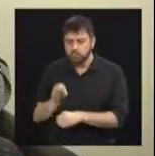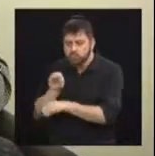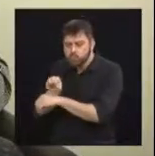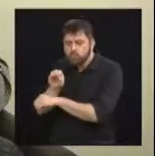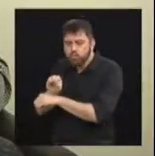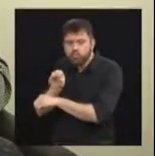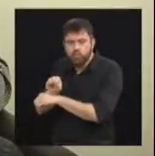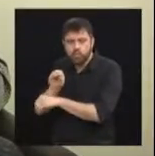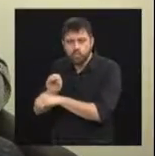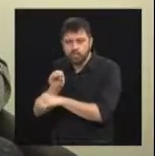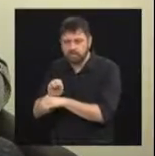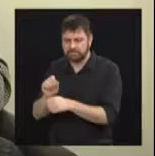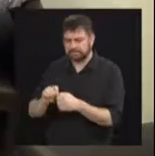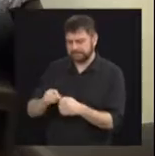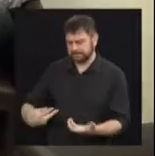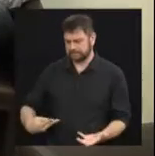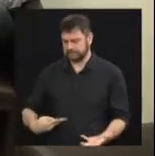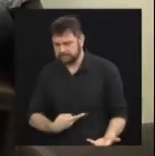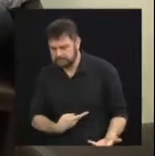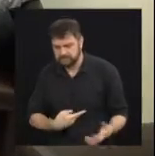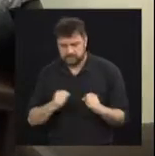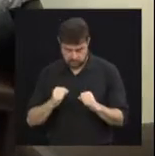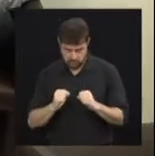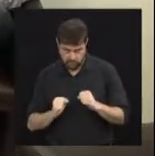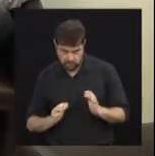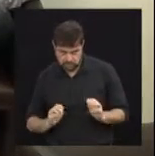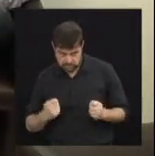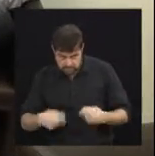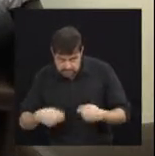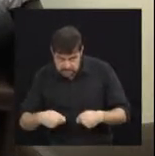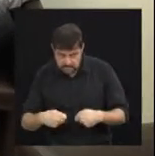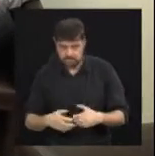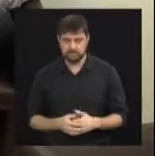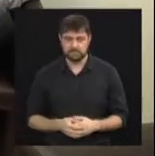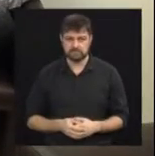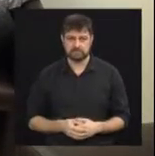mais de cirurgia, pode chegar nesse ponto?